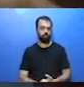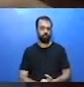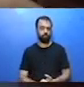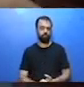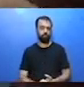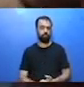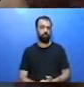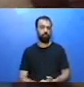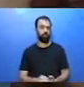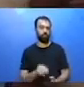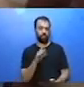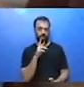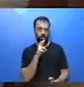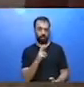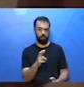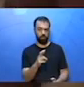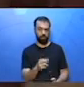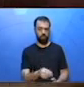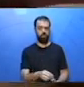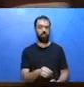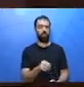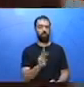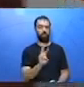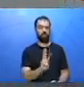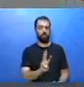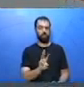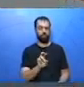Então, a área vai ser